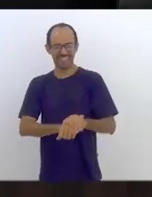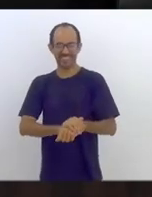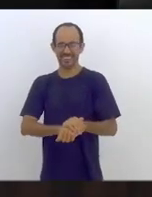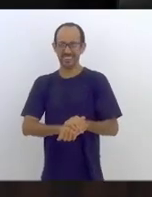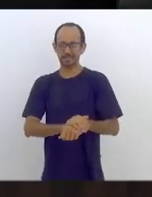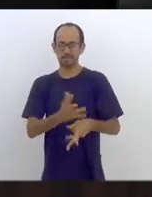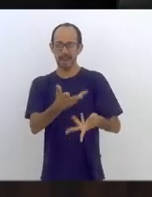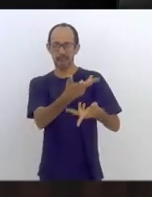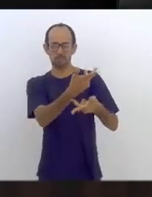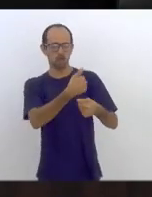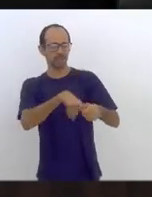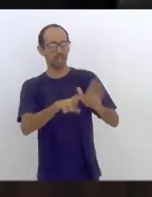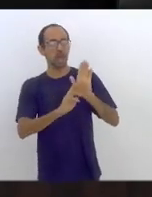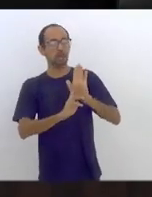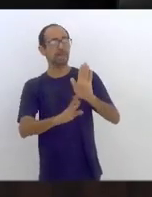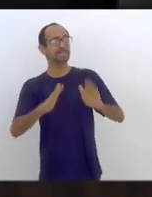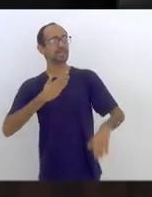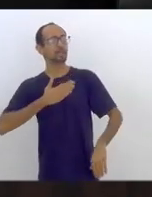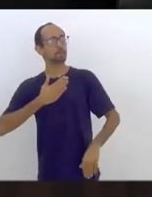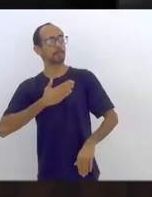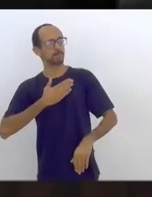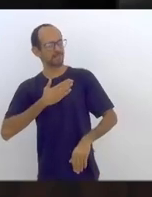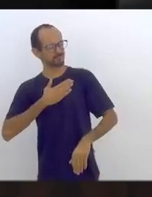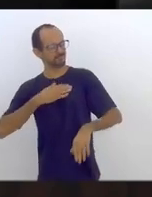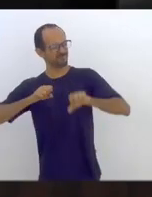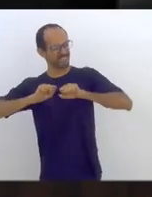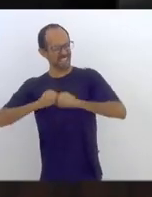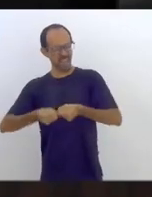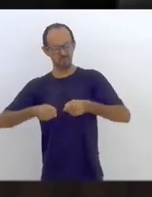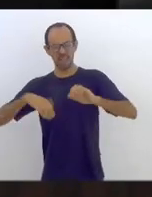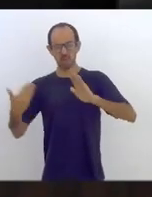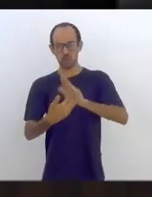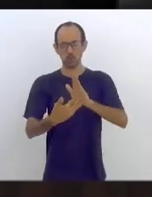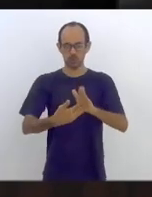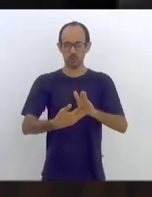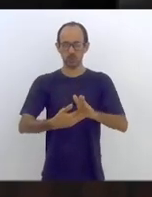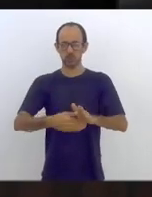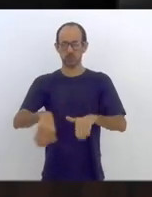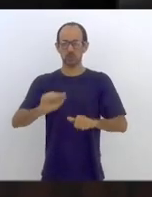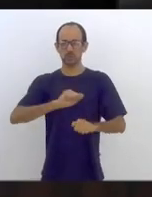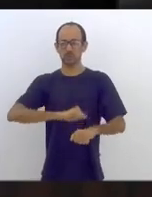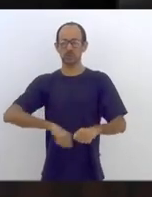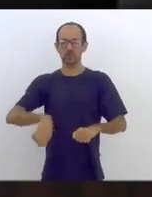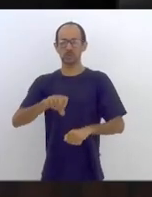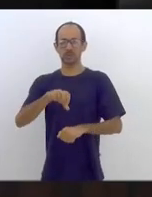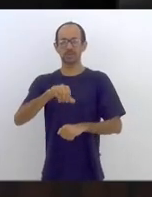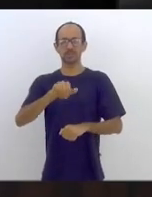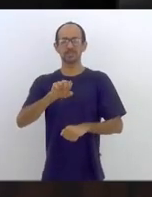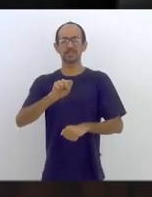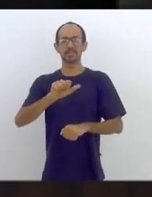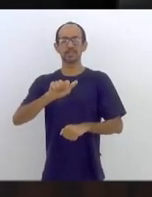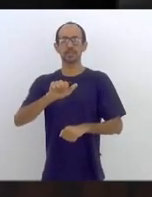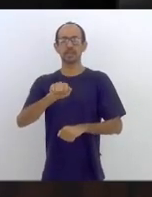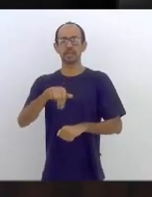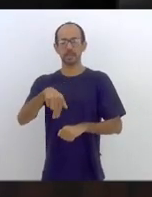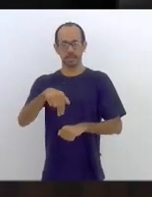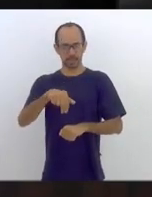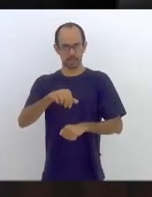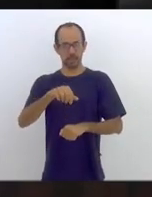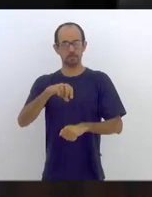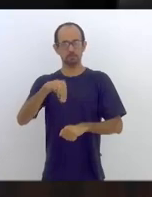maravilhosa, me representa muito, quebra tudo no Slam das Minas, Débora